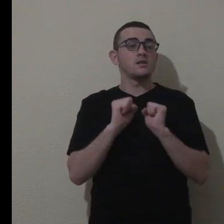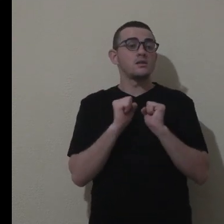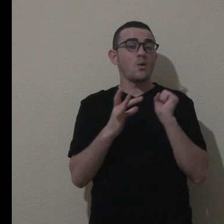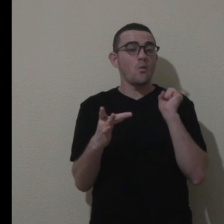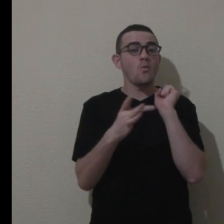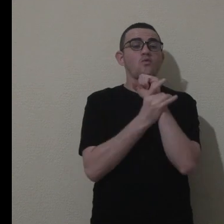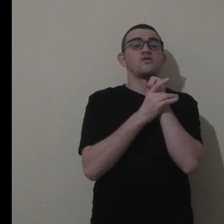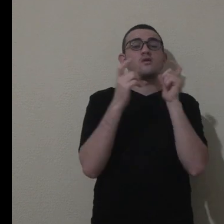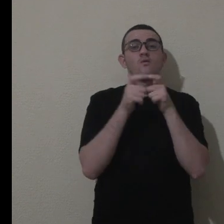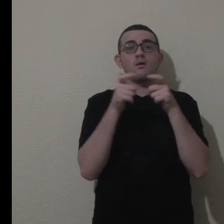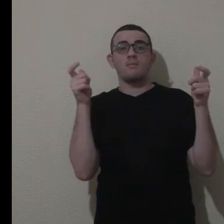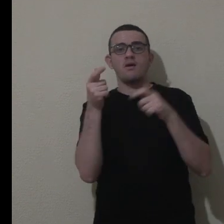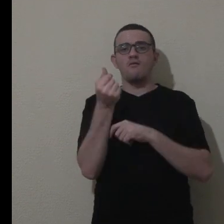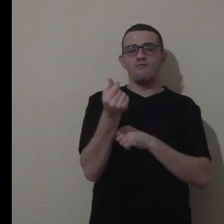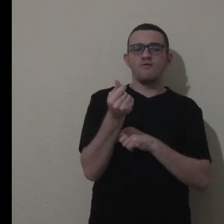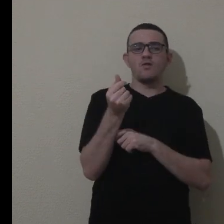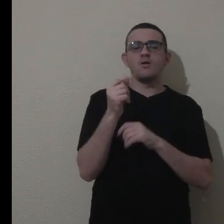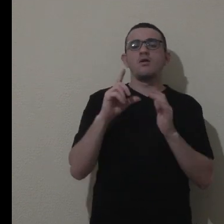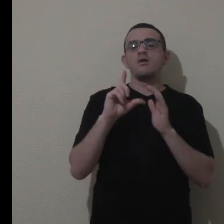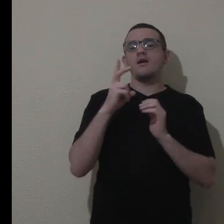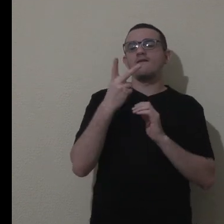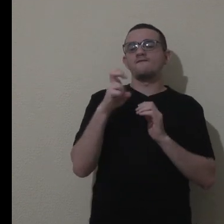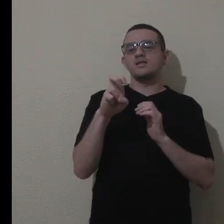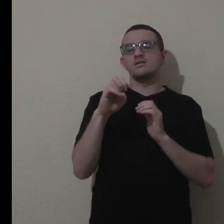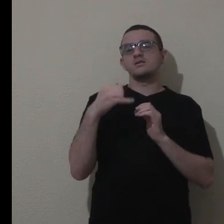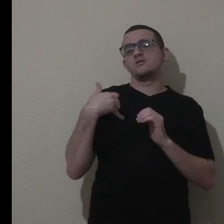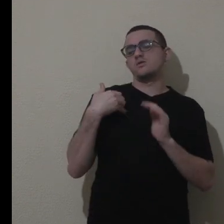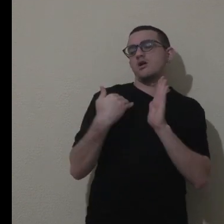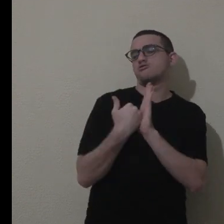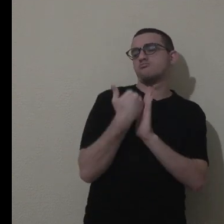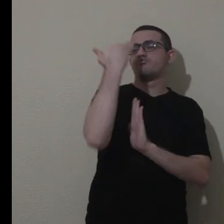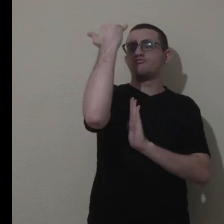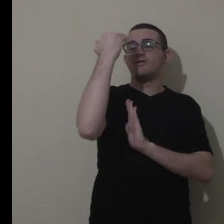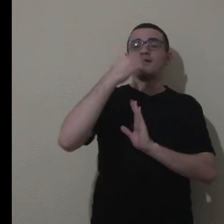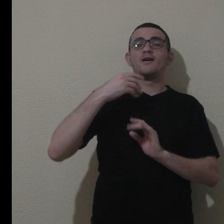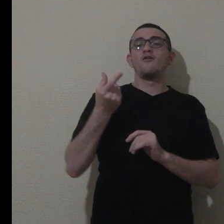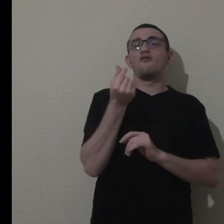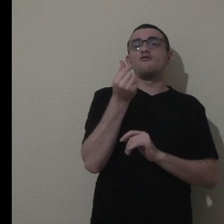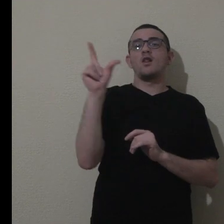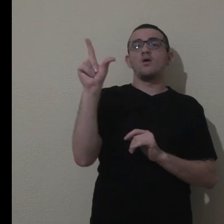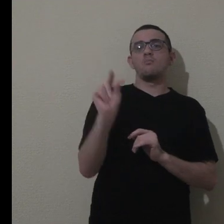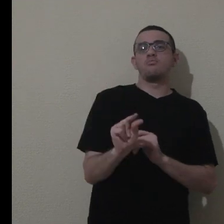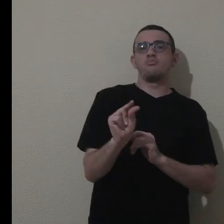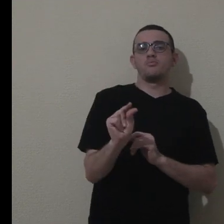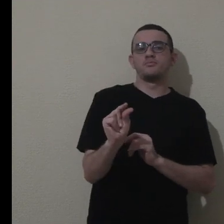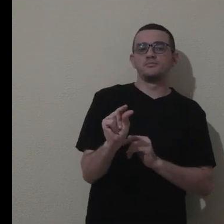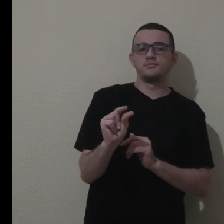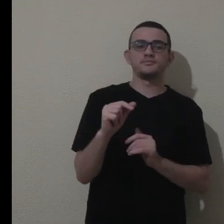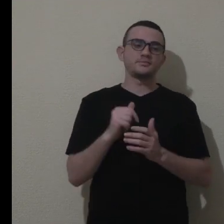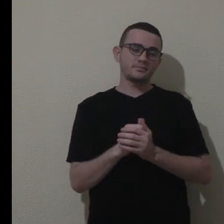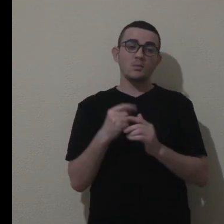apólice seguro é maior. Então, a partir dos 25 anos em diante, vocês vão ver que vai cair esse apólice